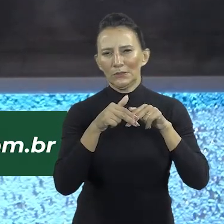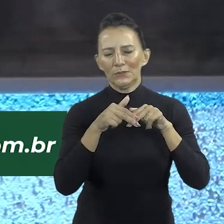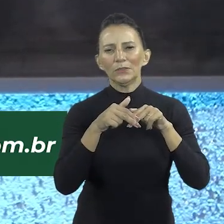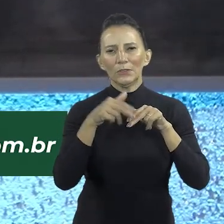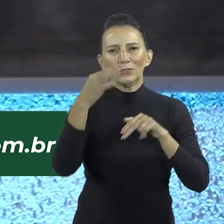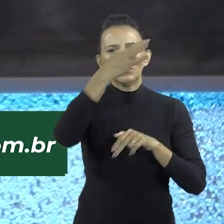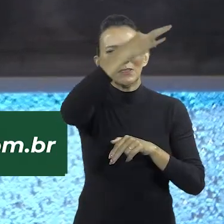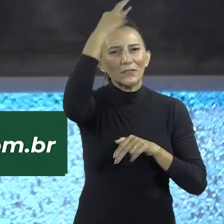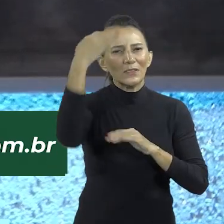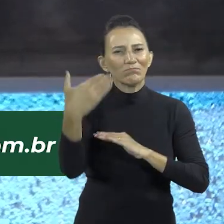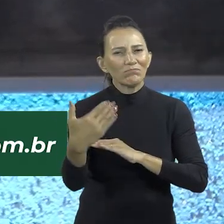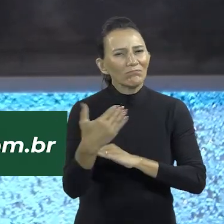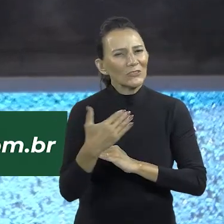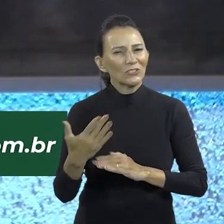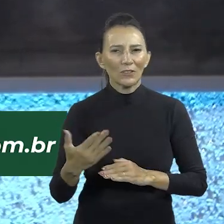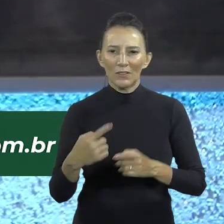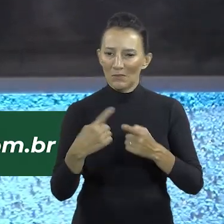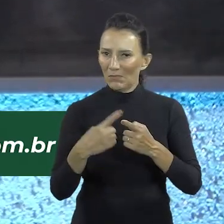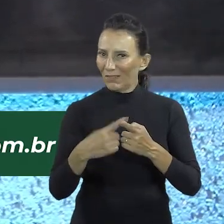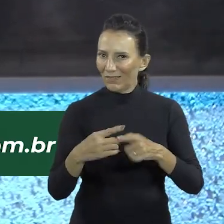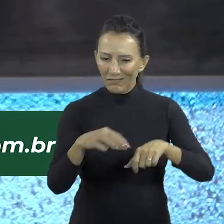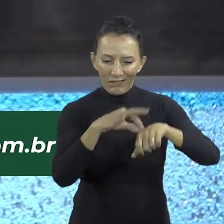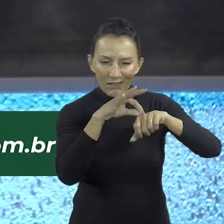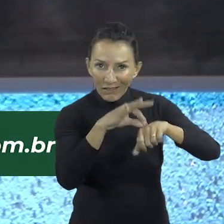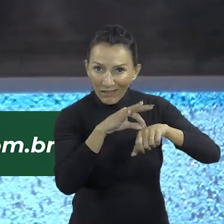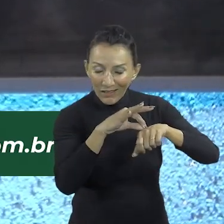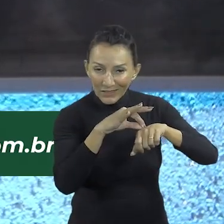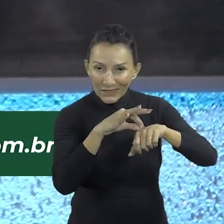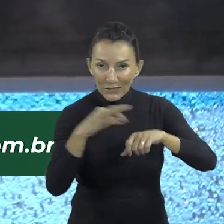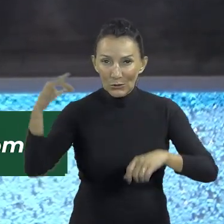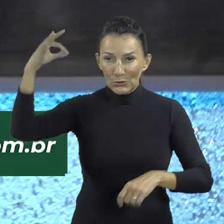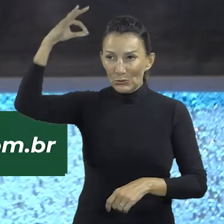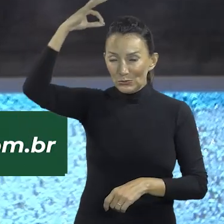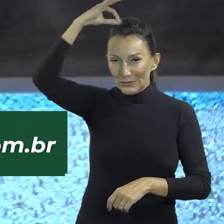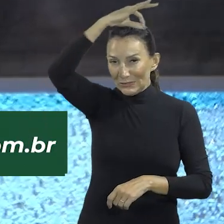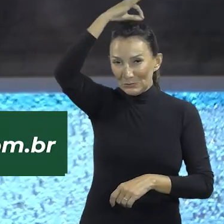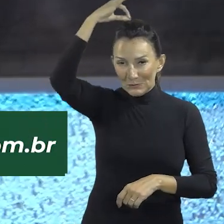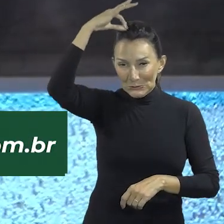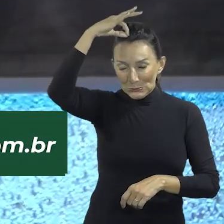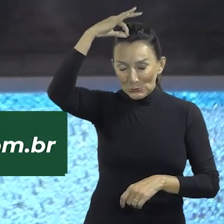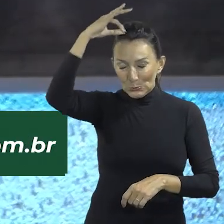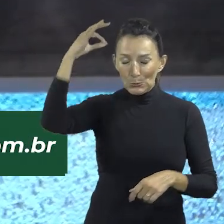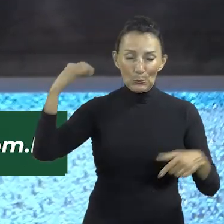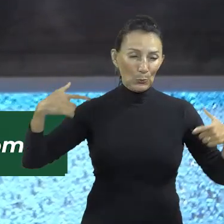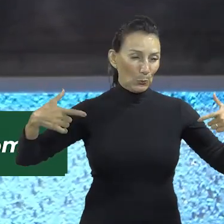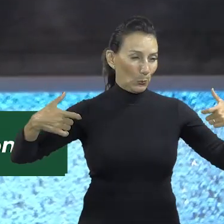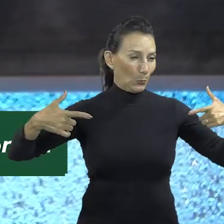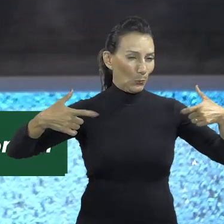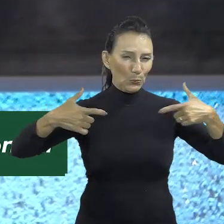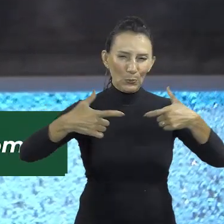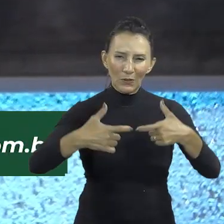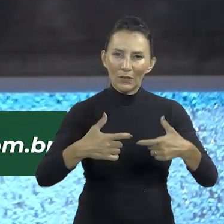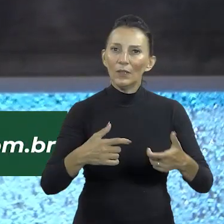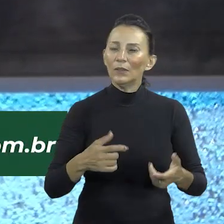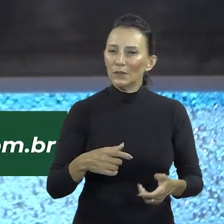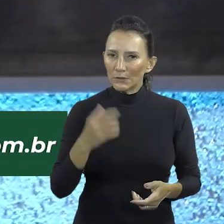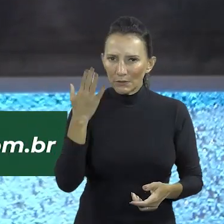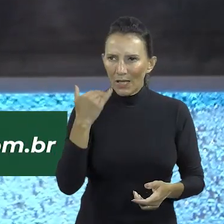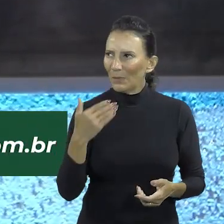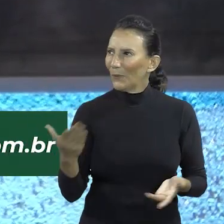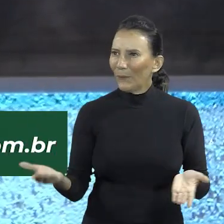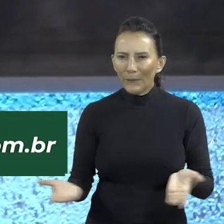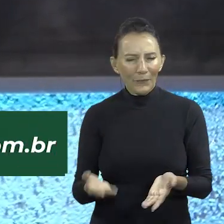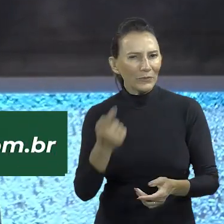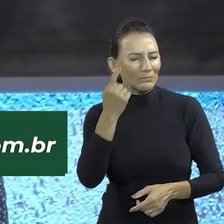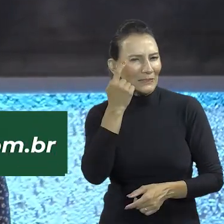carne, a Bíblia diz que há uma luta entre a carne e o Espírito. Quantas lutas esses jovens